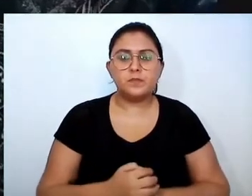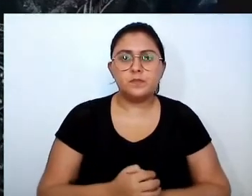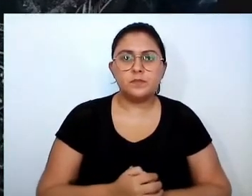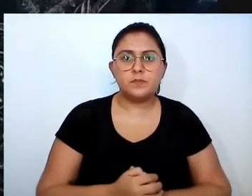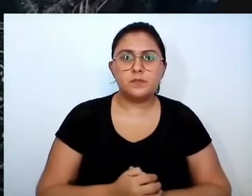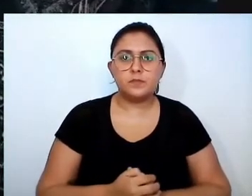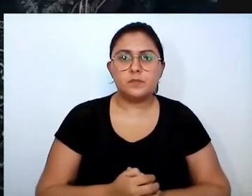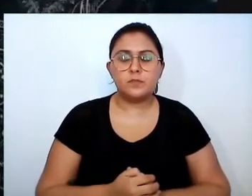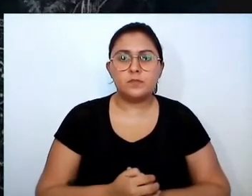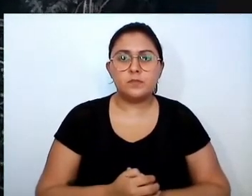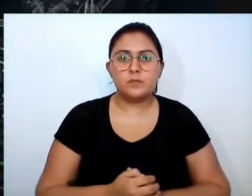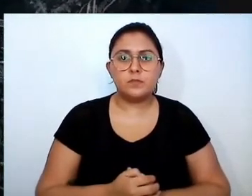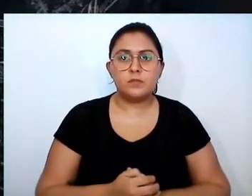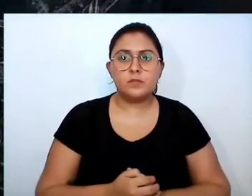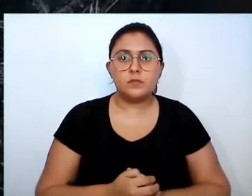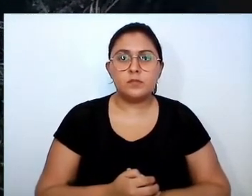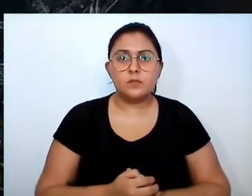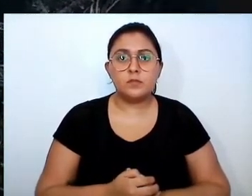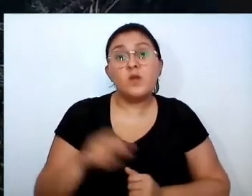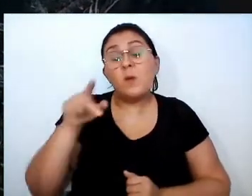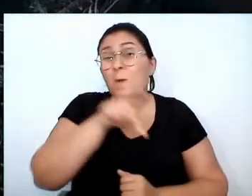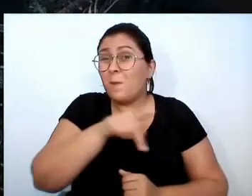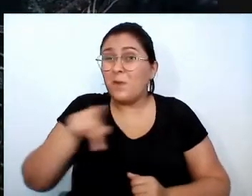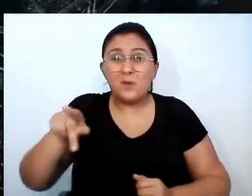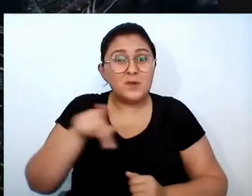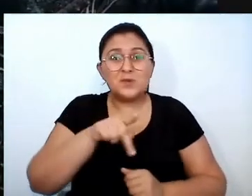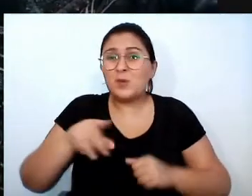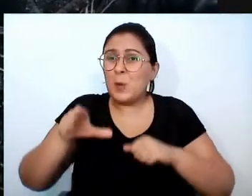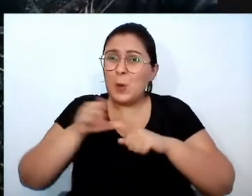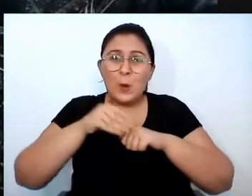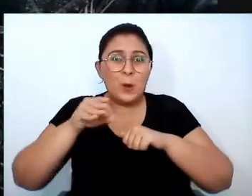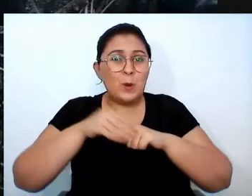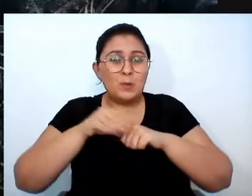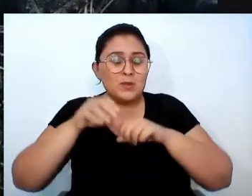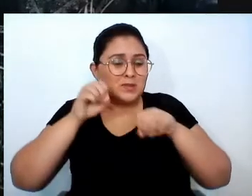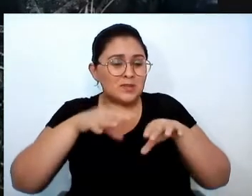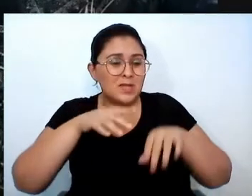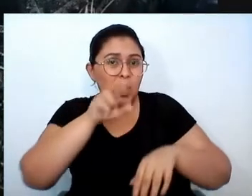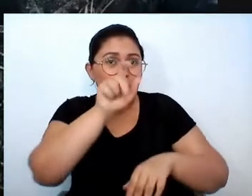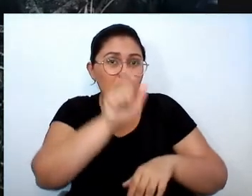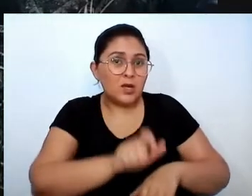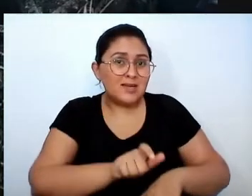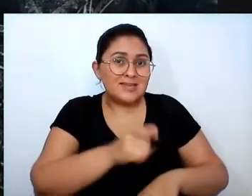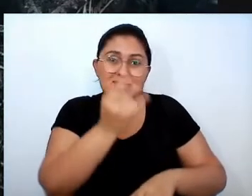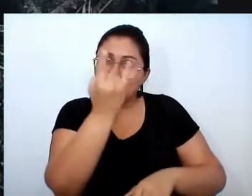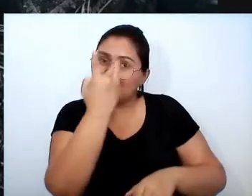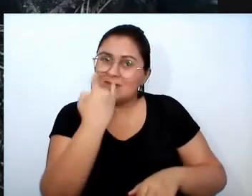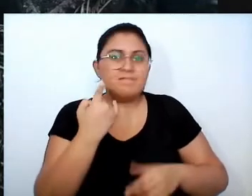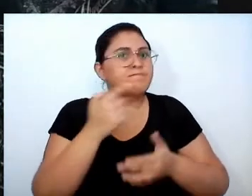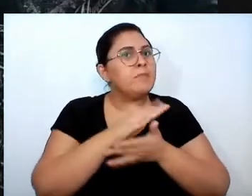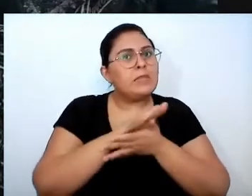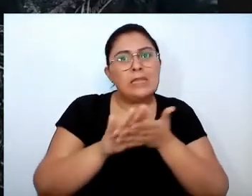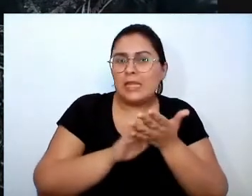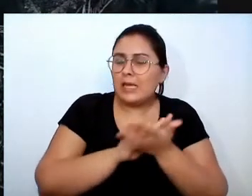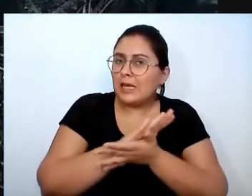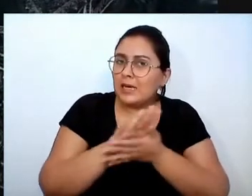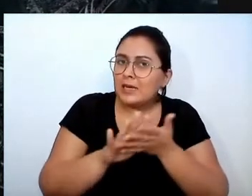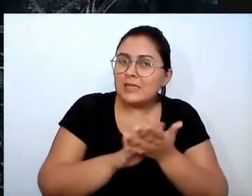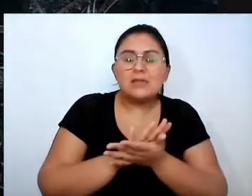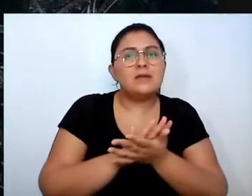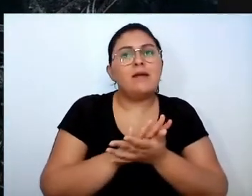com professores que não têm a prática com a pessoa com deficiência, mas pelo conhecimento eu fui